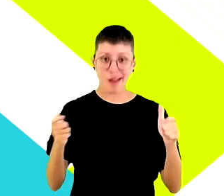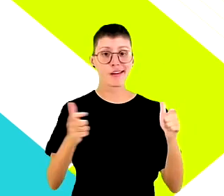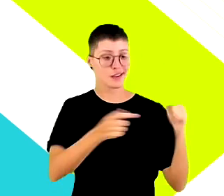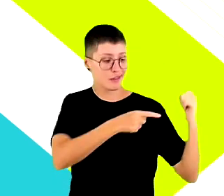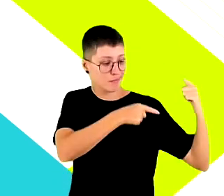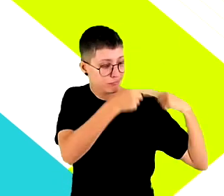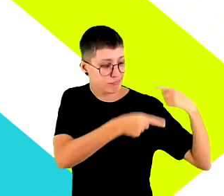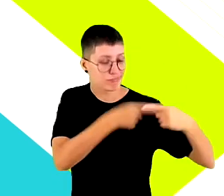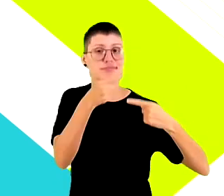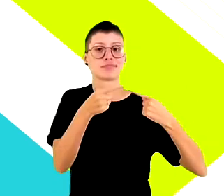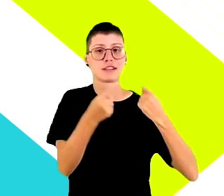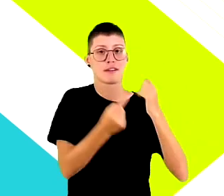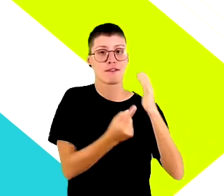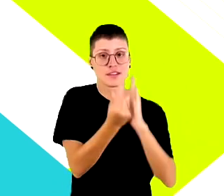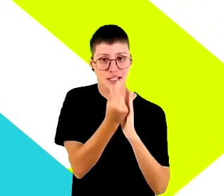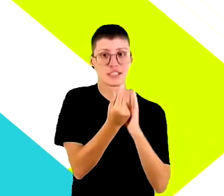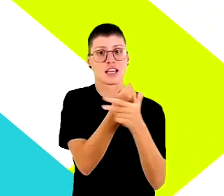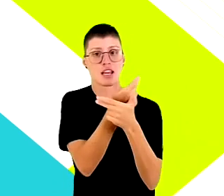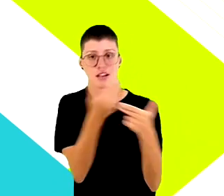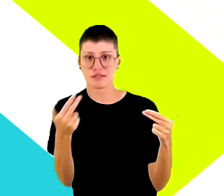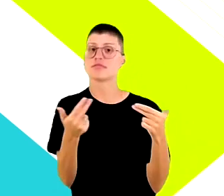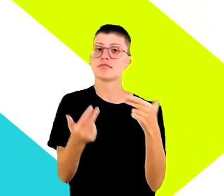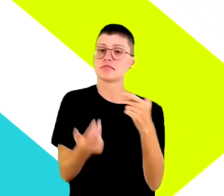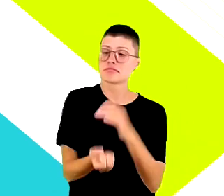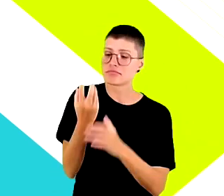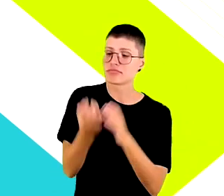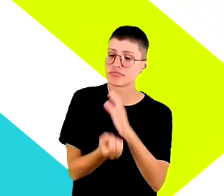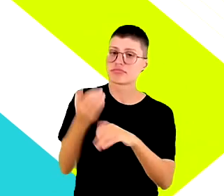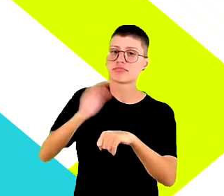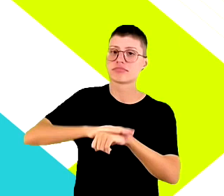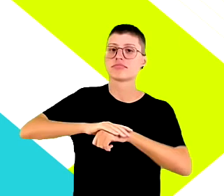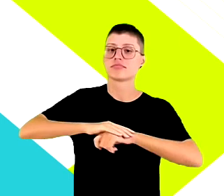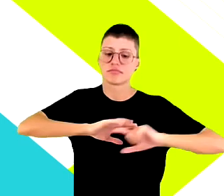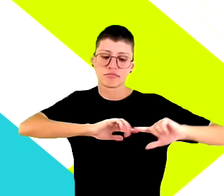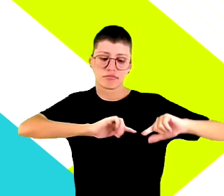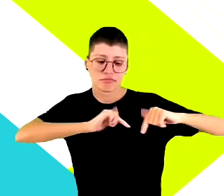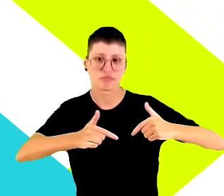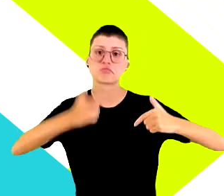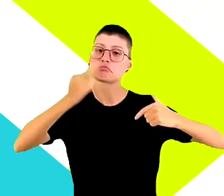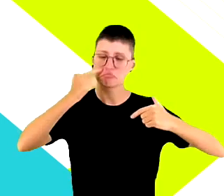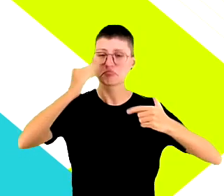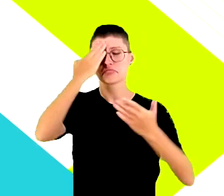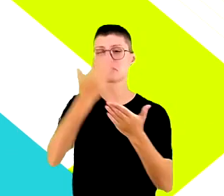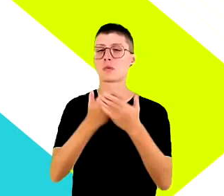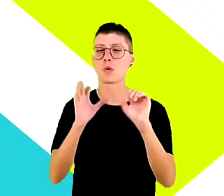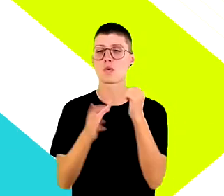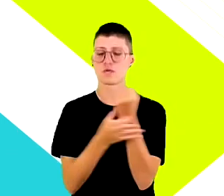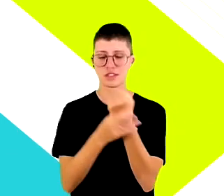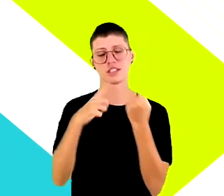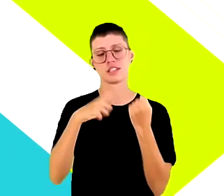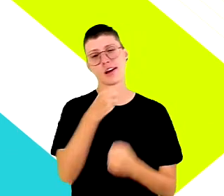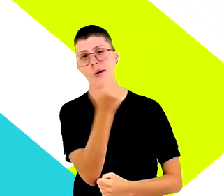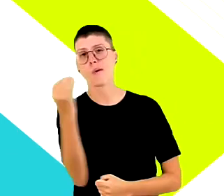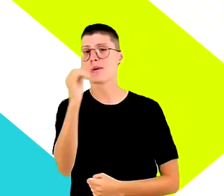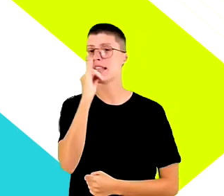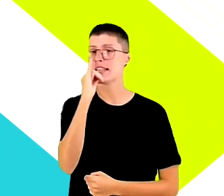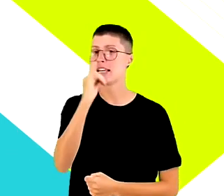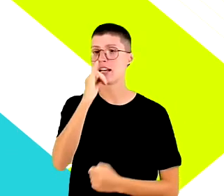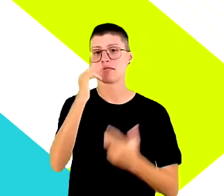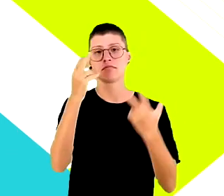esses produtores, e essa parte da cadeia que financia viu muito valor e acabou investindo na gente. Então, a gente tem alguns exemplos como a BASF,